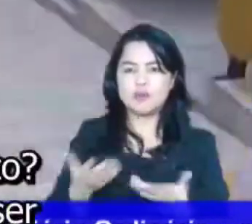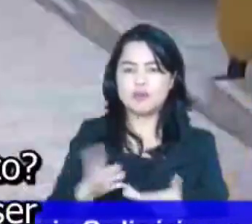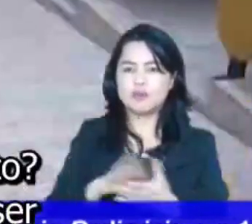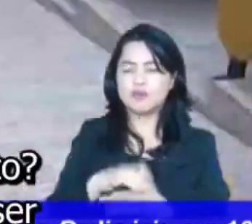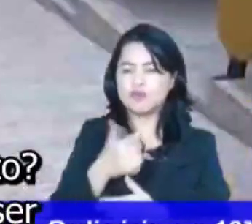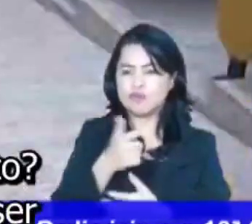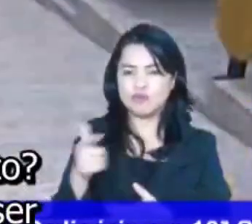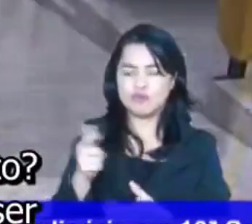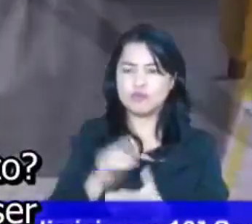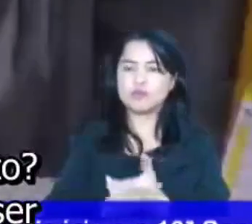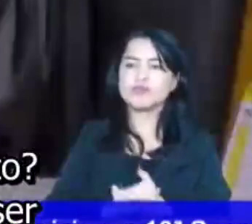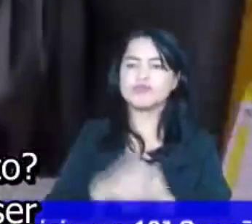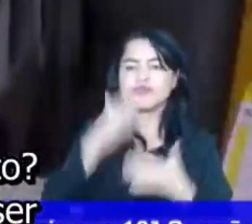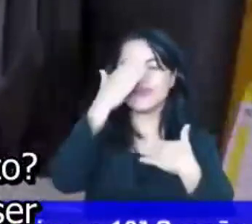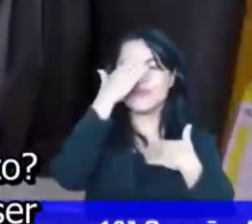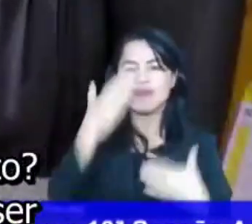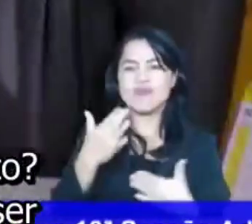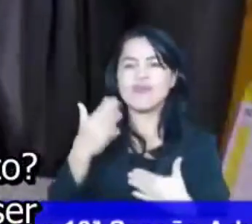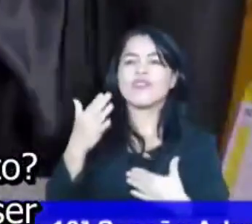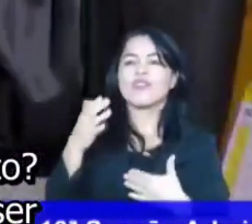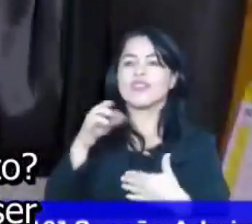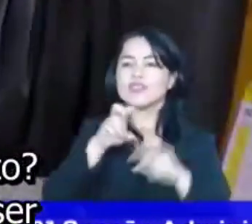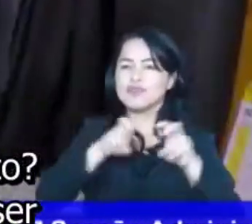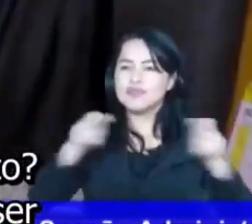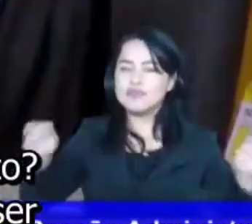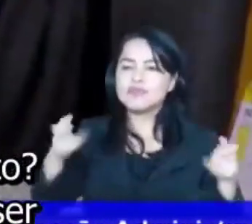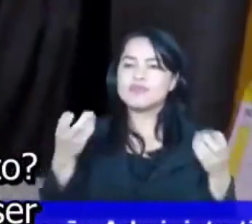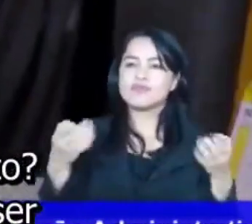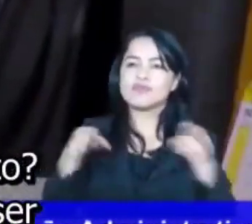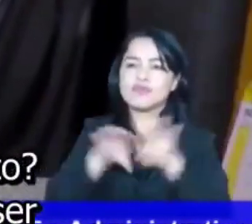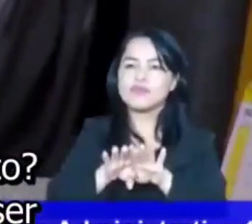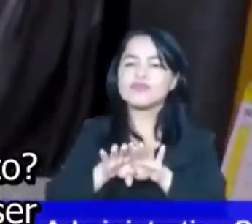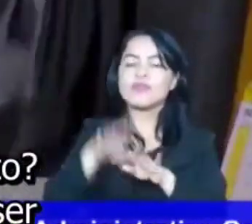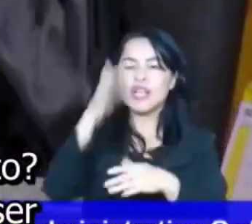Não. Então, pessoal, agradeço a presença, tá certo? Está encerrada a sessão,